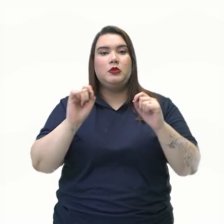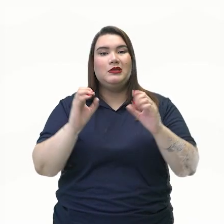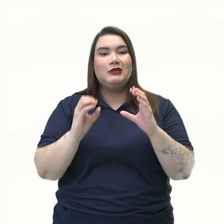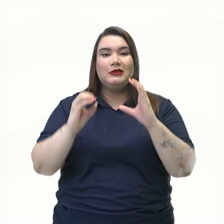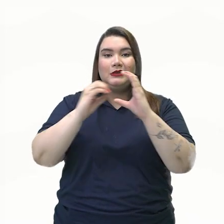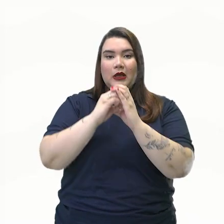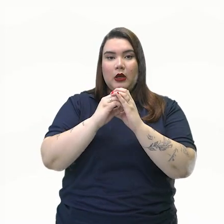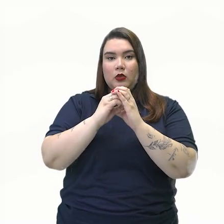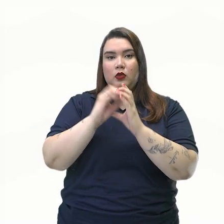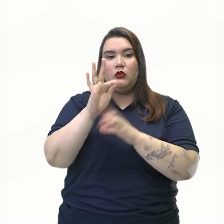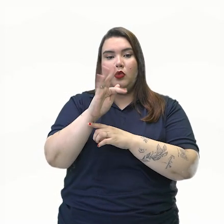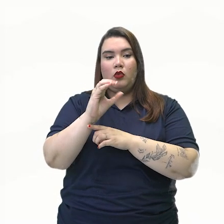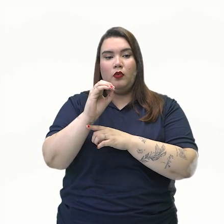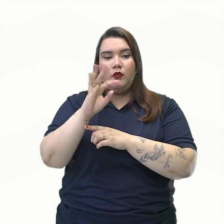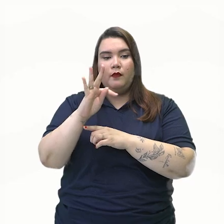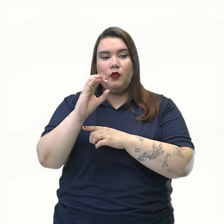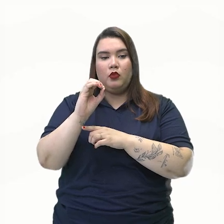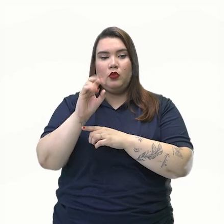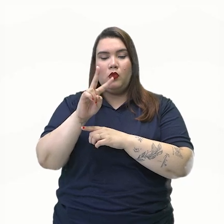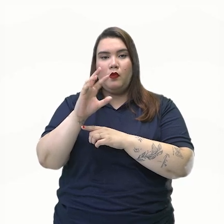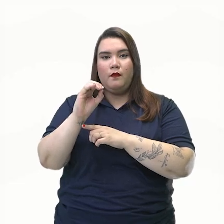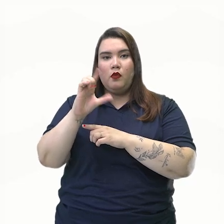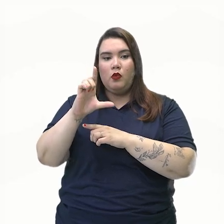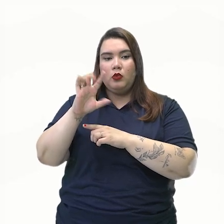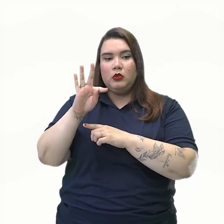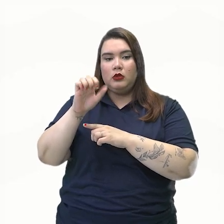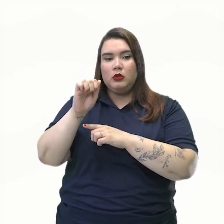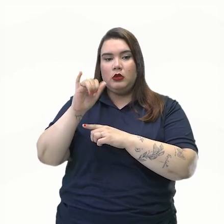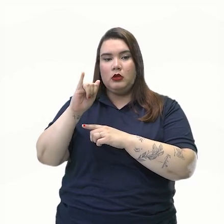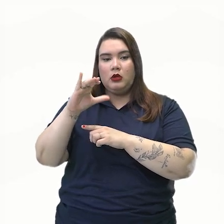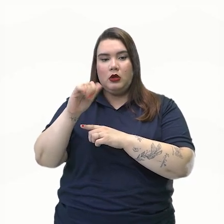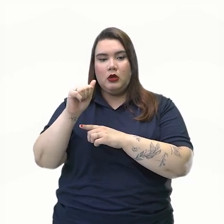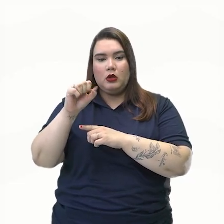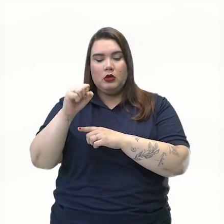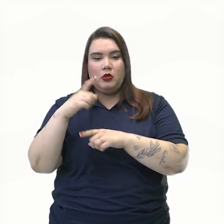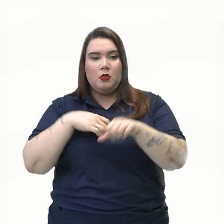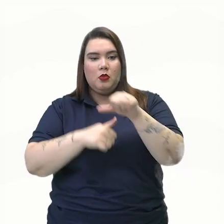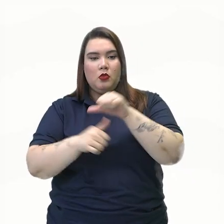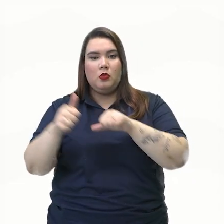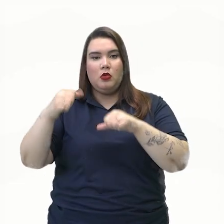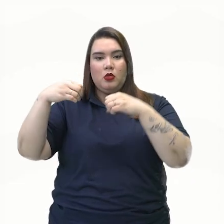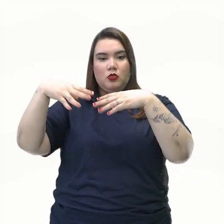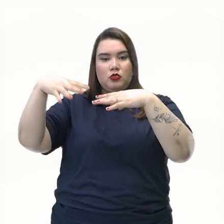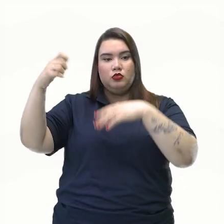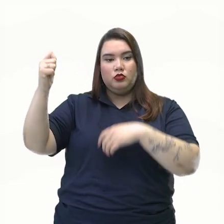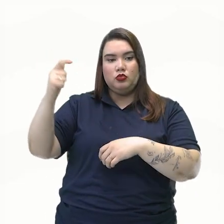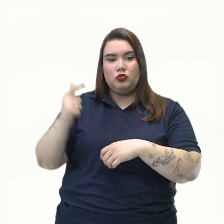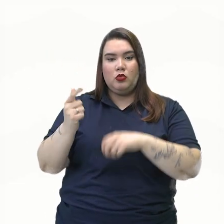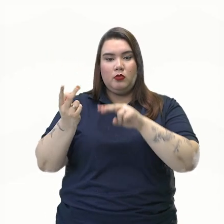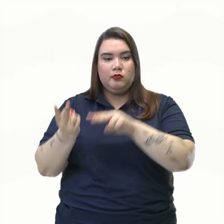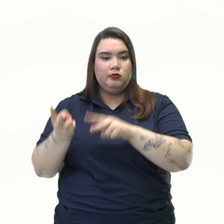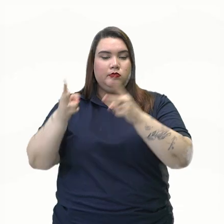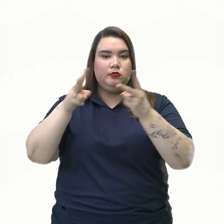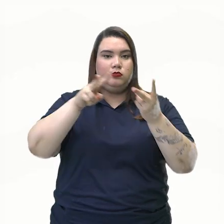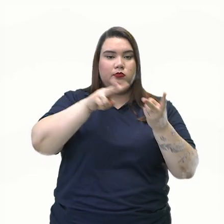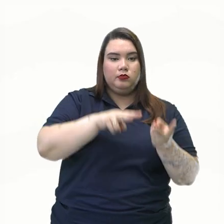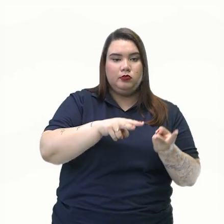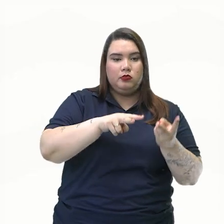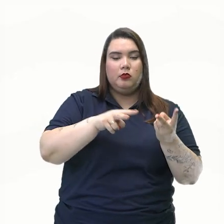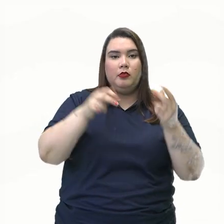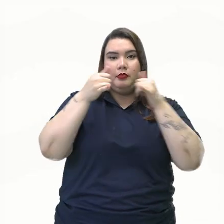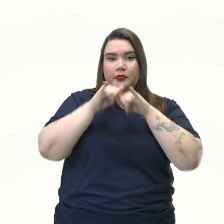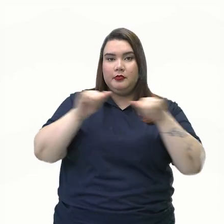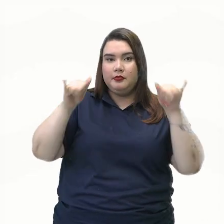emprego de células fotovoltaicas que convertem a luz solar, olha só, luz